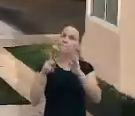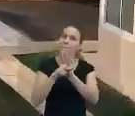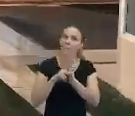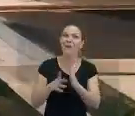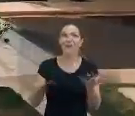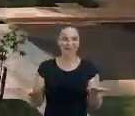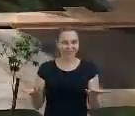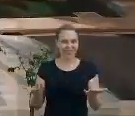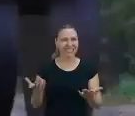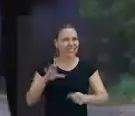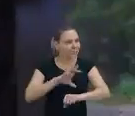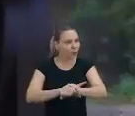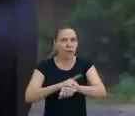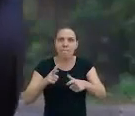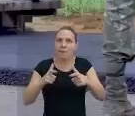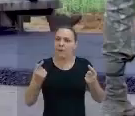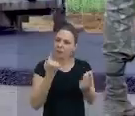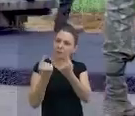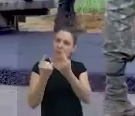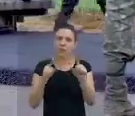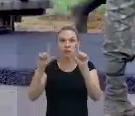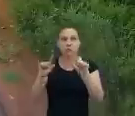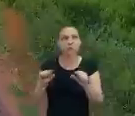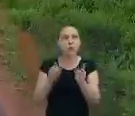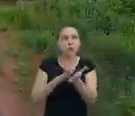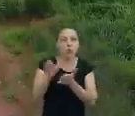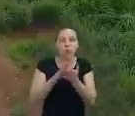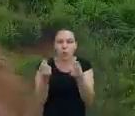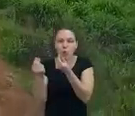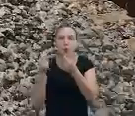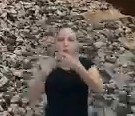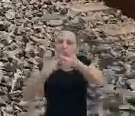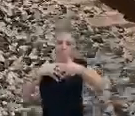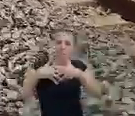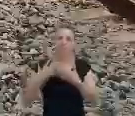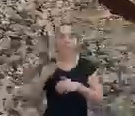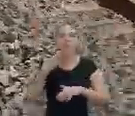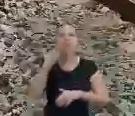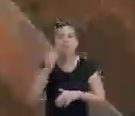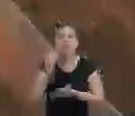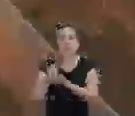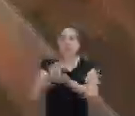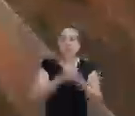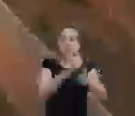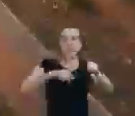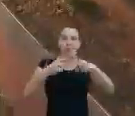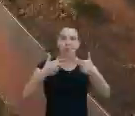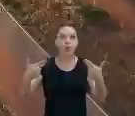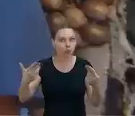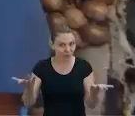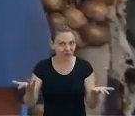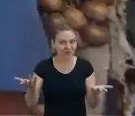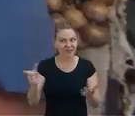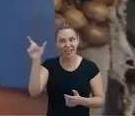própria. É mais segurança nas estradas e redução de custos logísticos. É facilidade no escoamento da